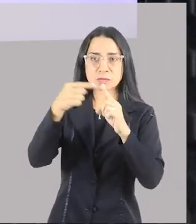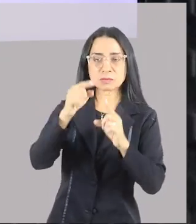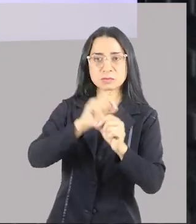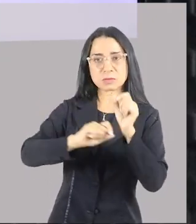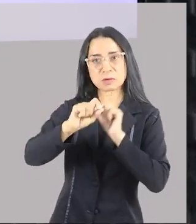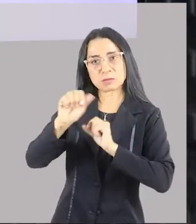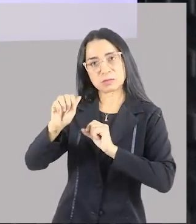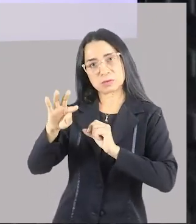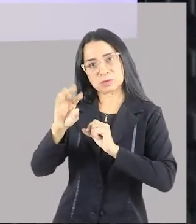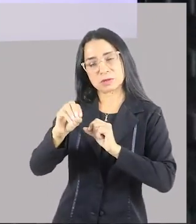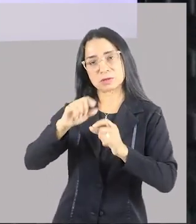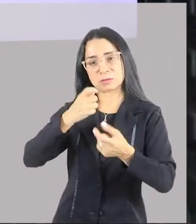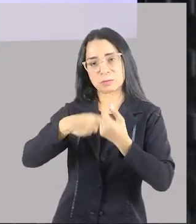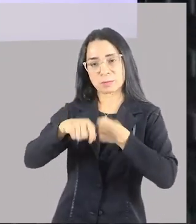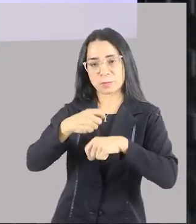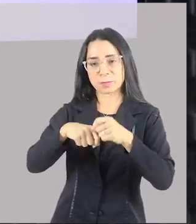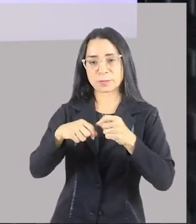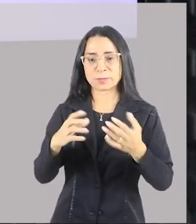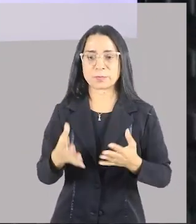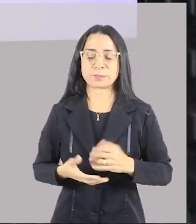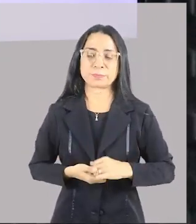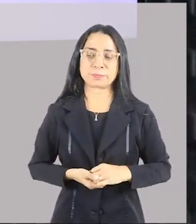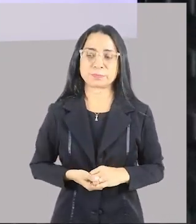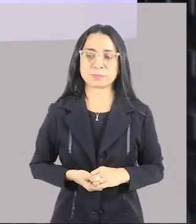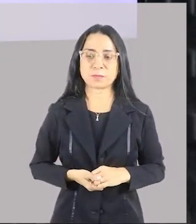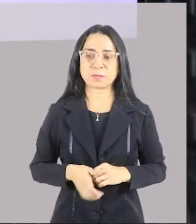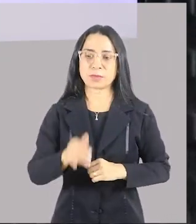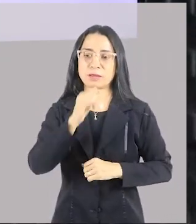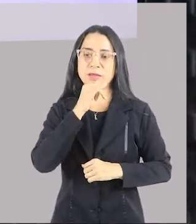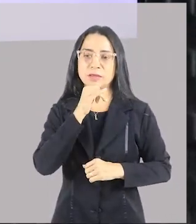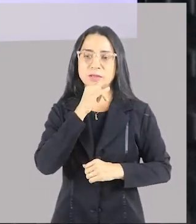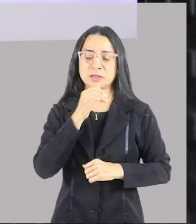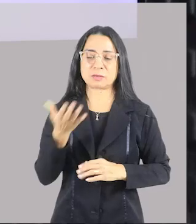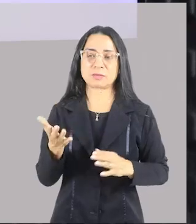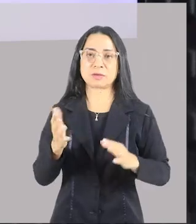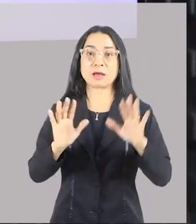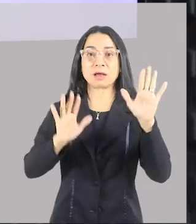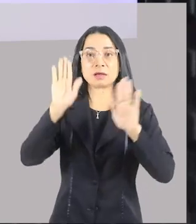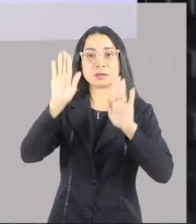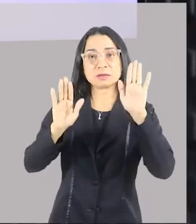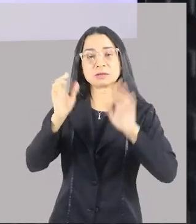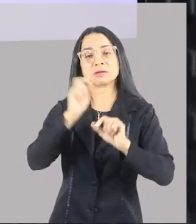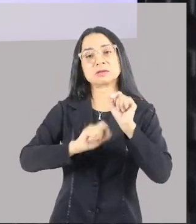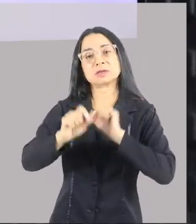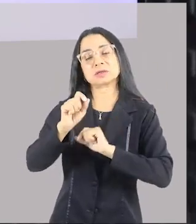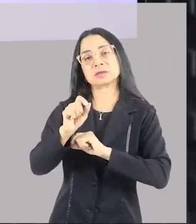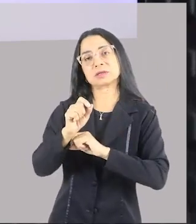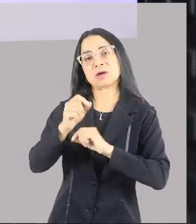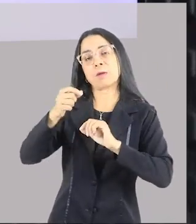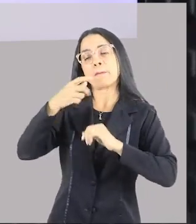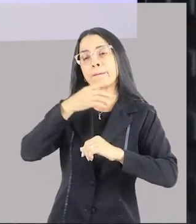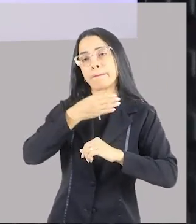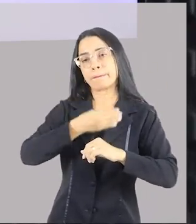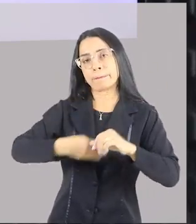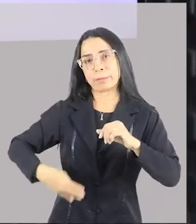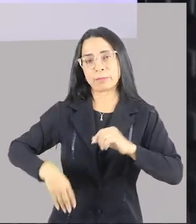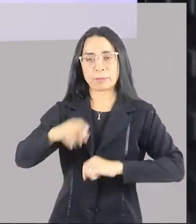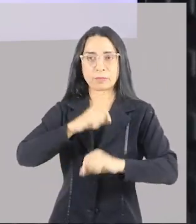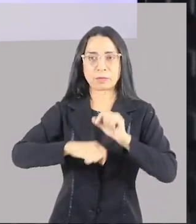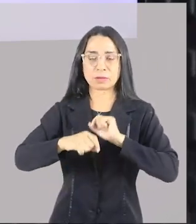ato administrativo. Um exemplo, a licitação pública, que é a contratação que a administração pública